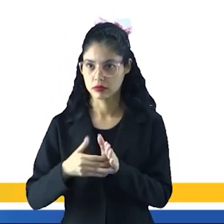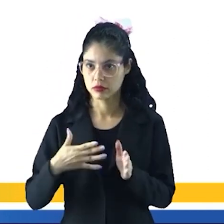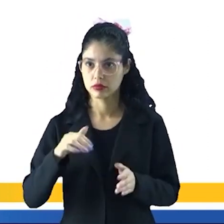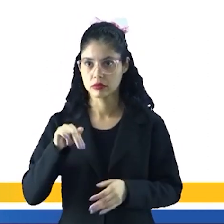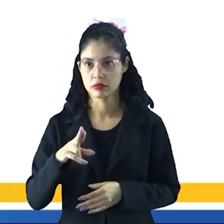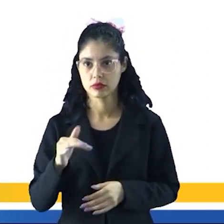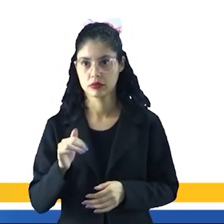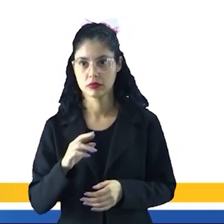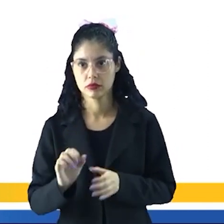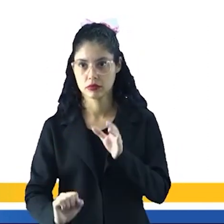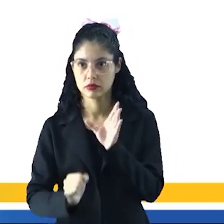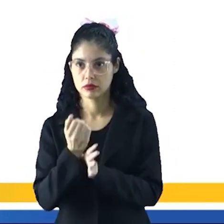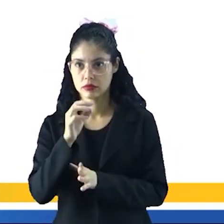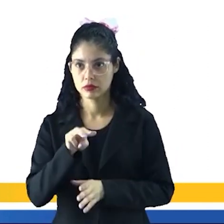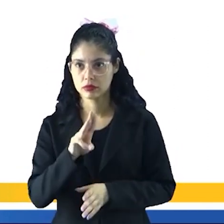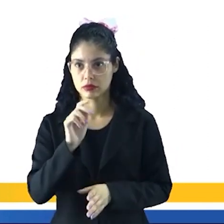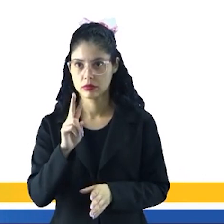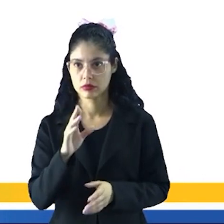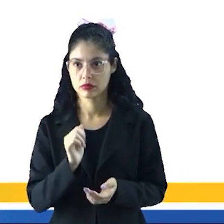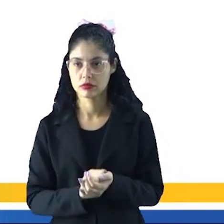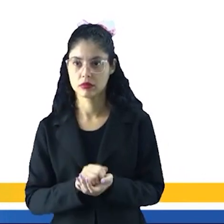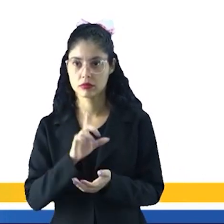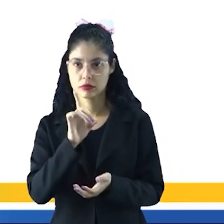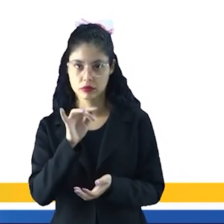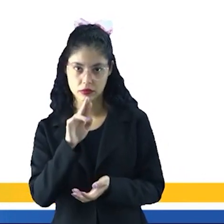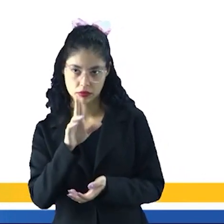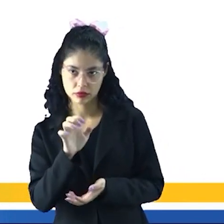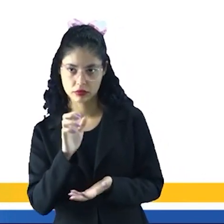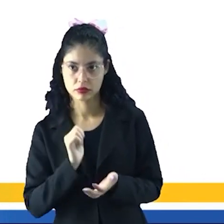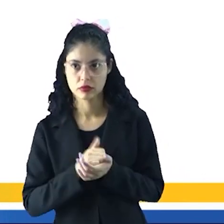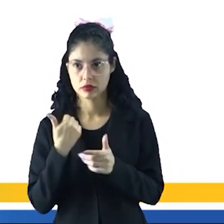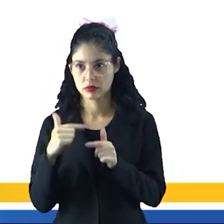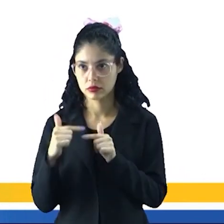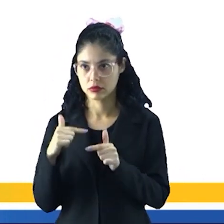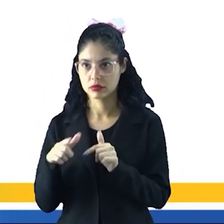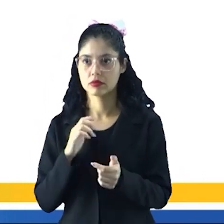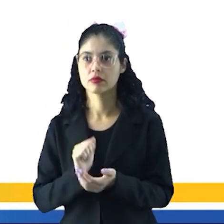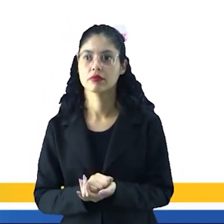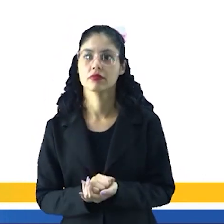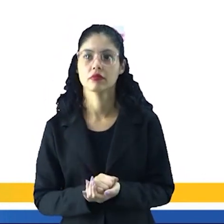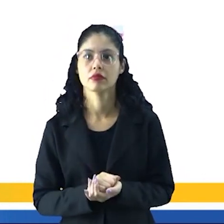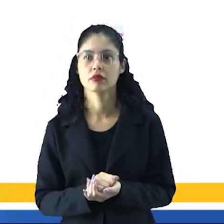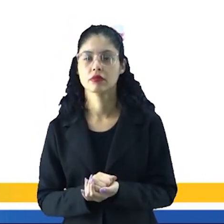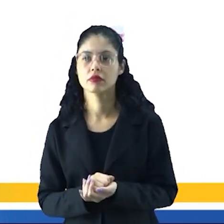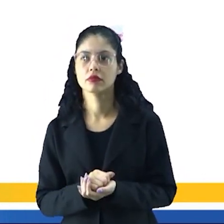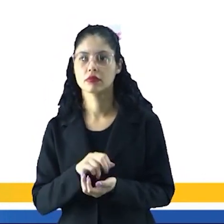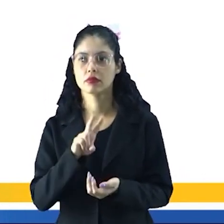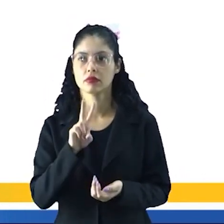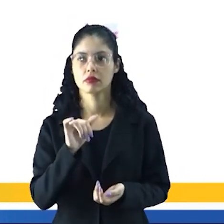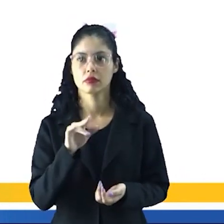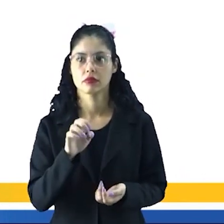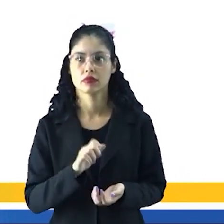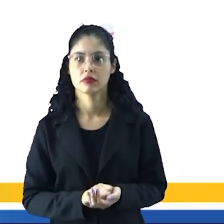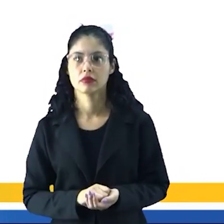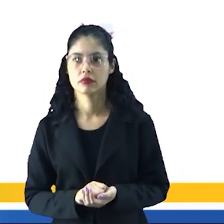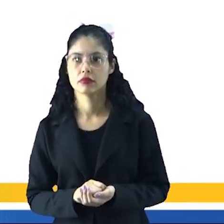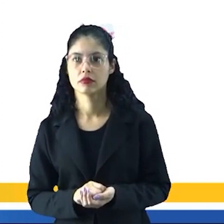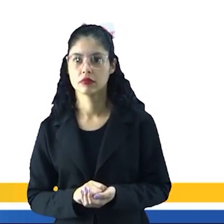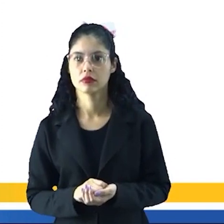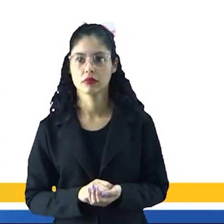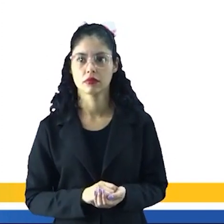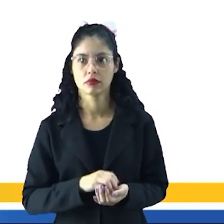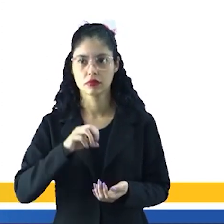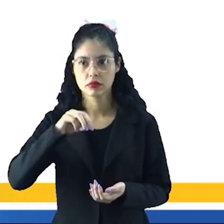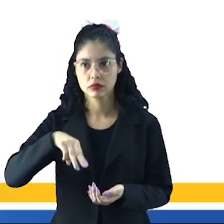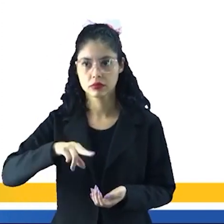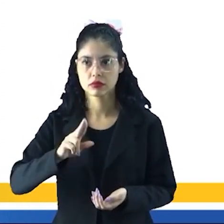obras, Muniz recriou o Warhol em diamantes, porque o Andy Warhol trabalhou John Lennon, tá? Vicente da Vinci, né,